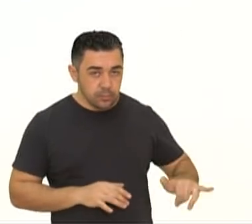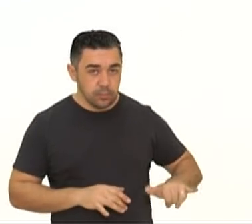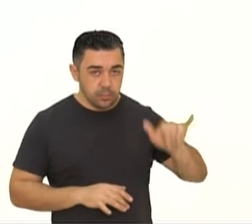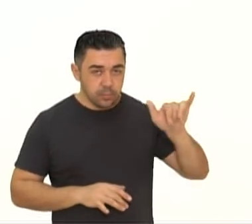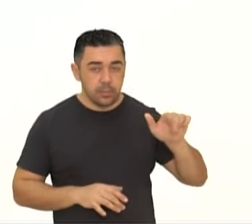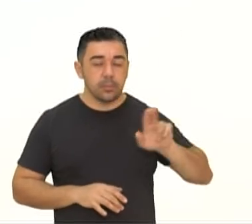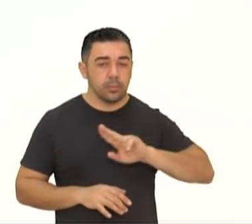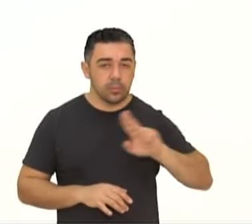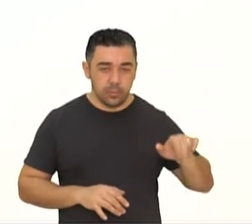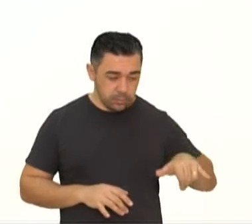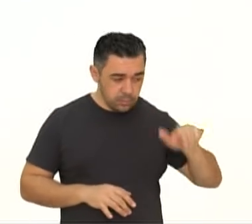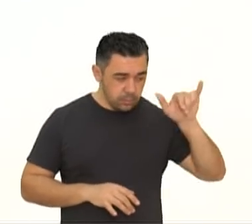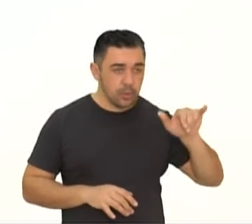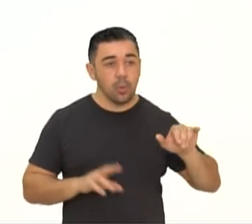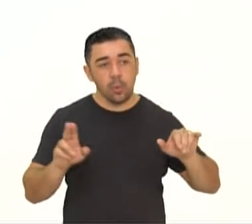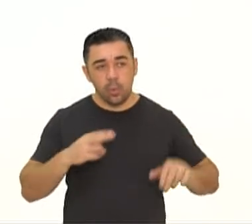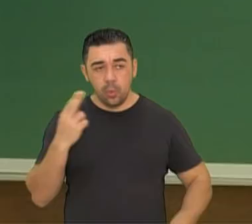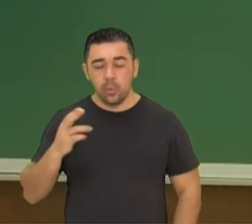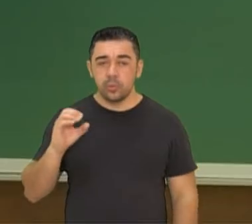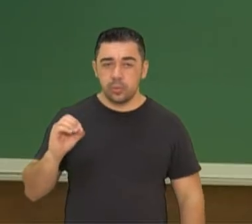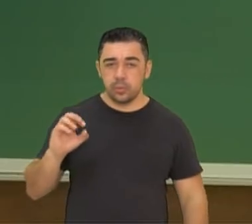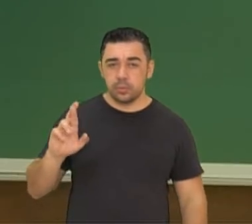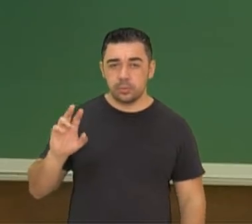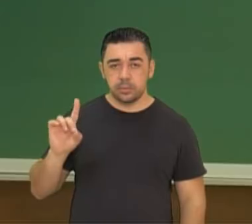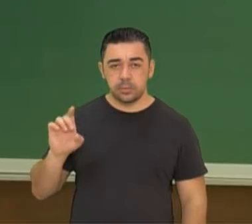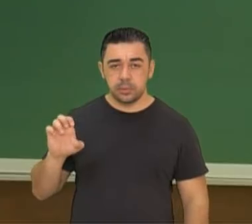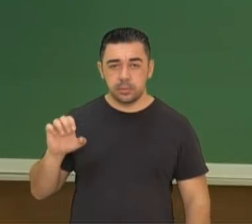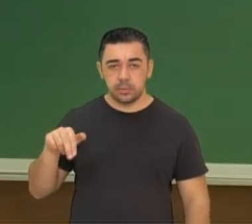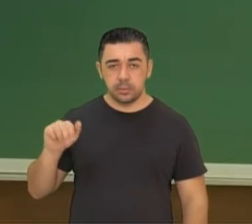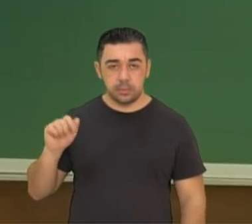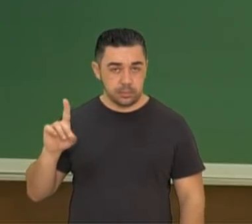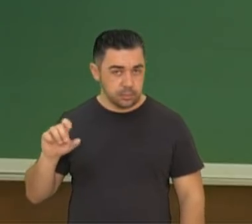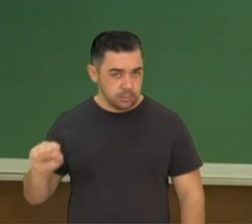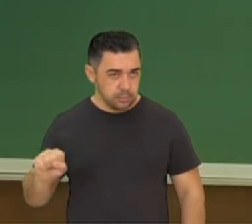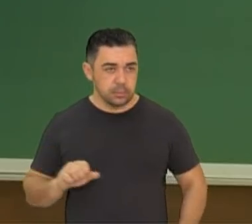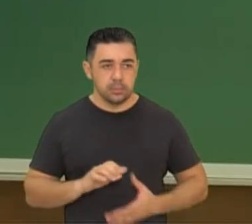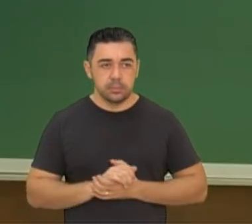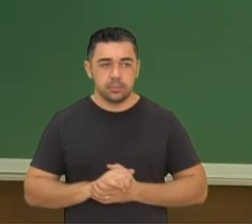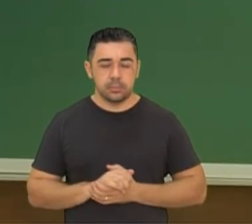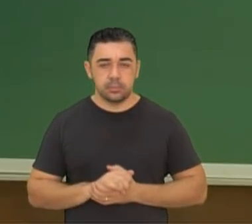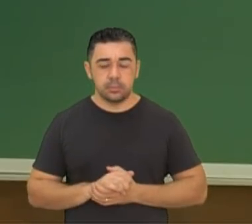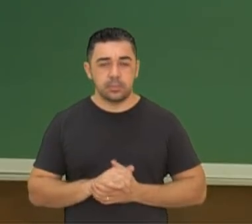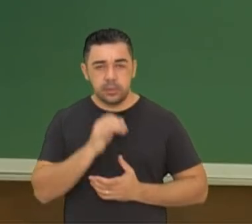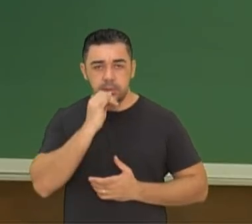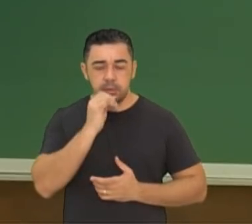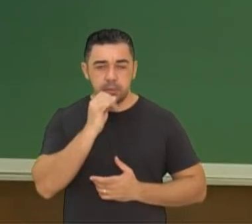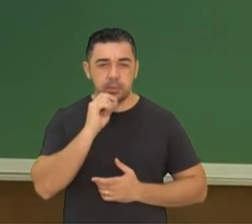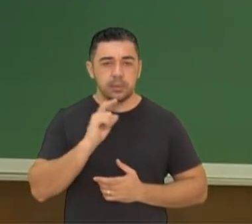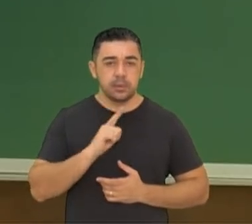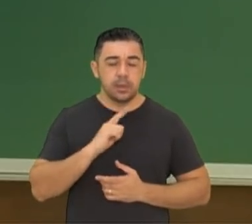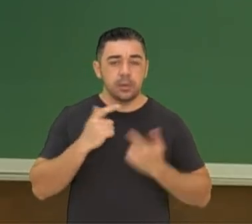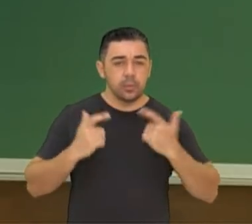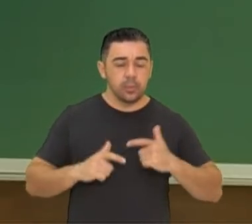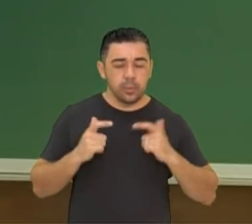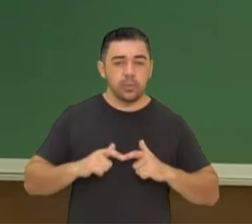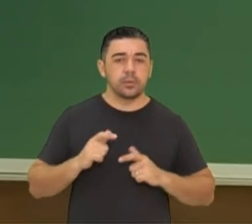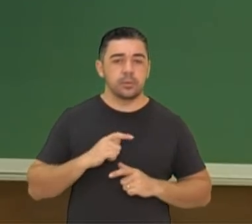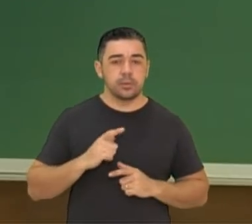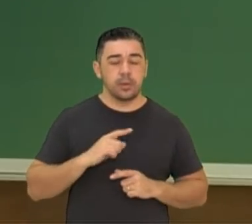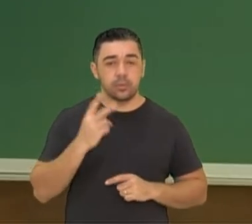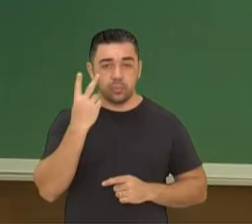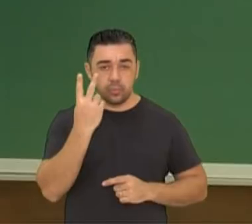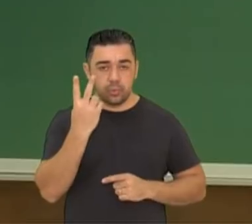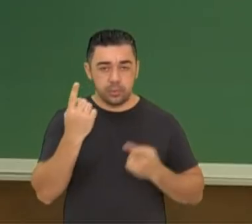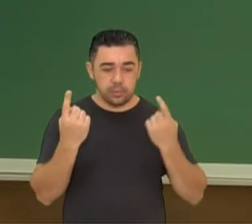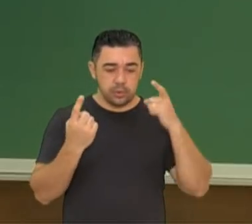eixo Y ou eixo das ordenadas. Certo? Cada ponto do plano cartesiano é localizado a partir de um par